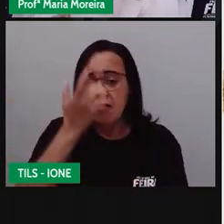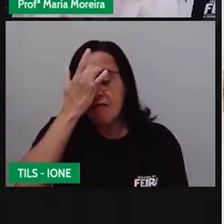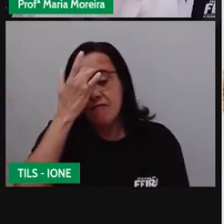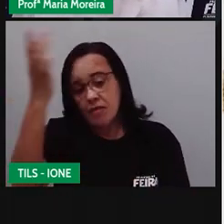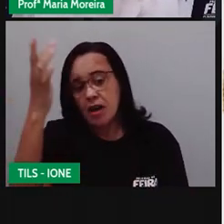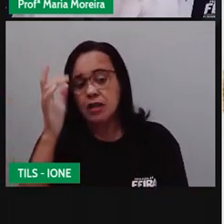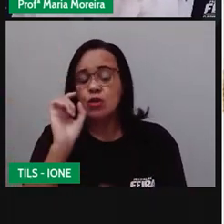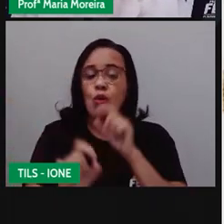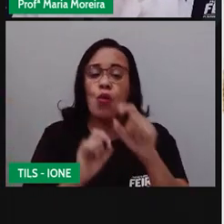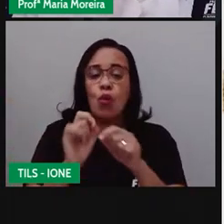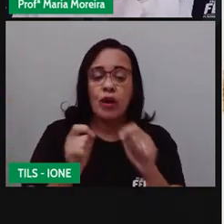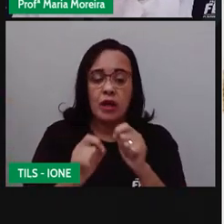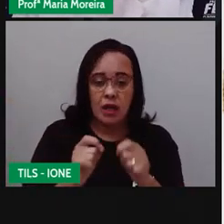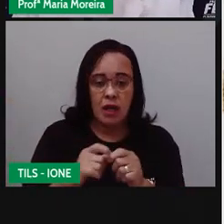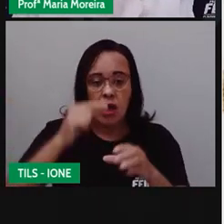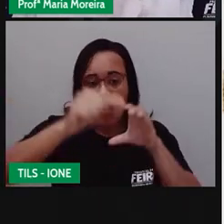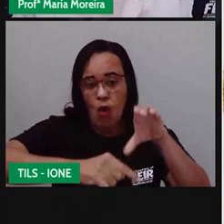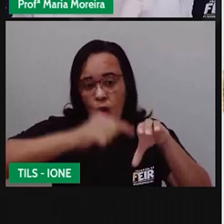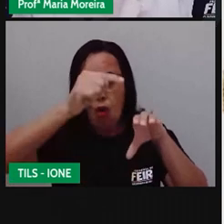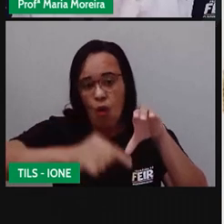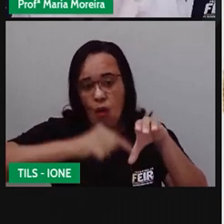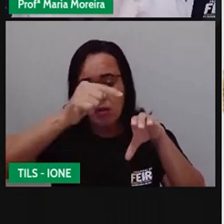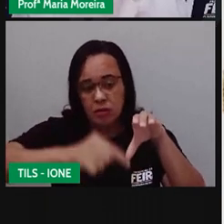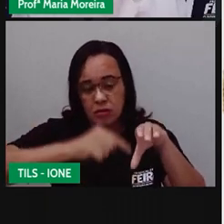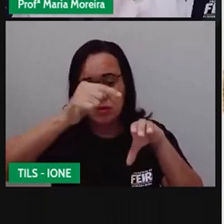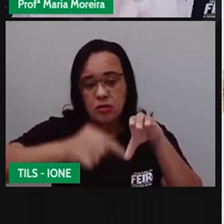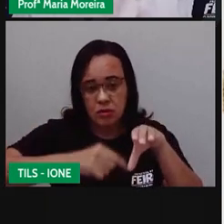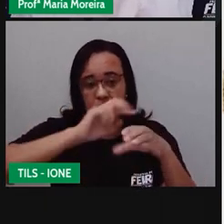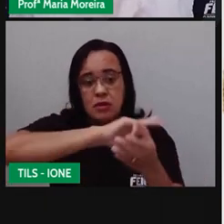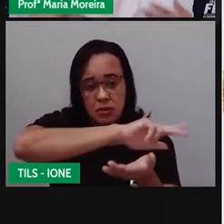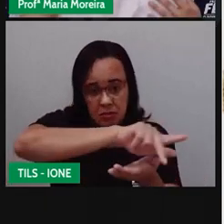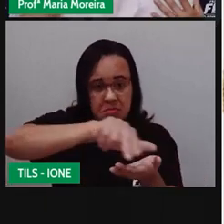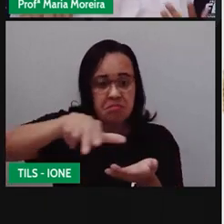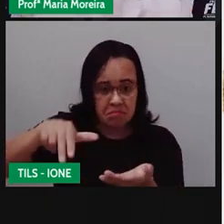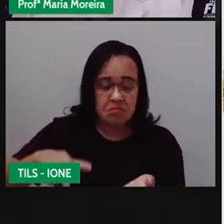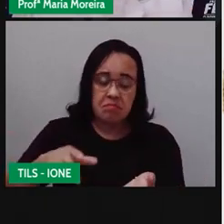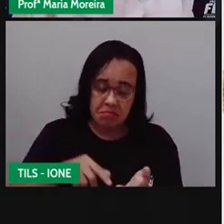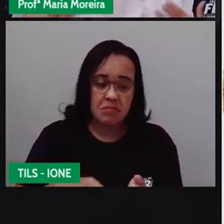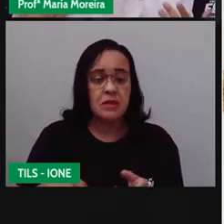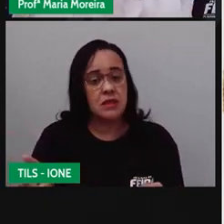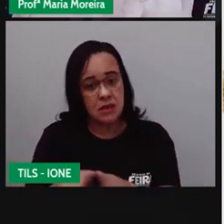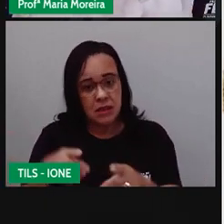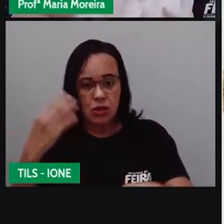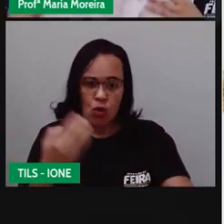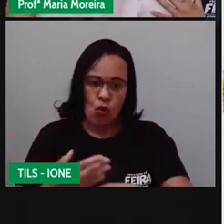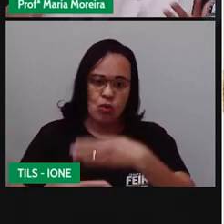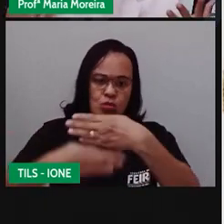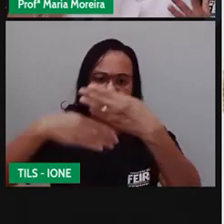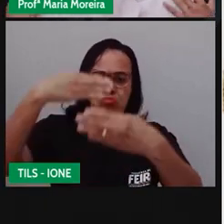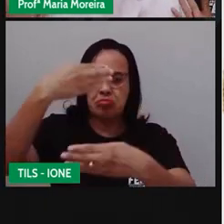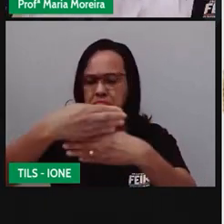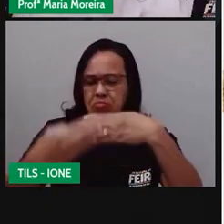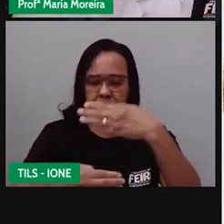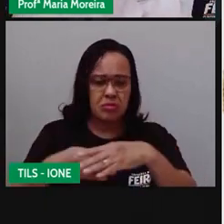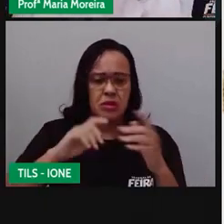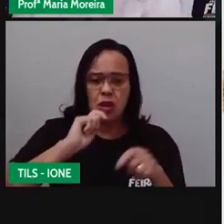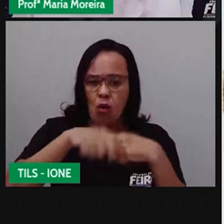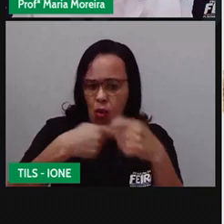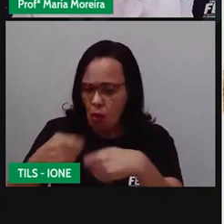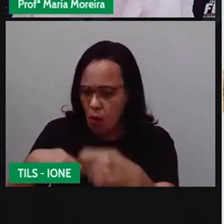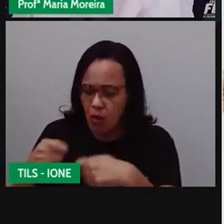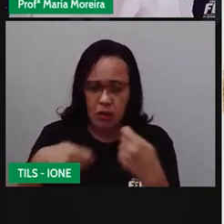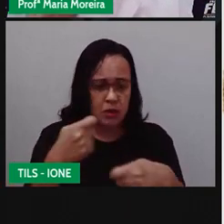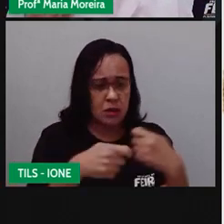de meios de transportes com rodas para vários propósitos, né? Construção civil, comercial, político e